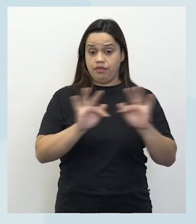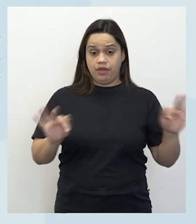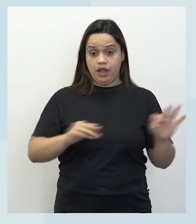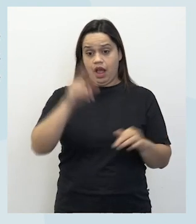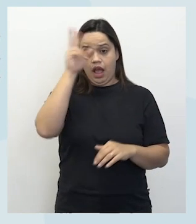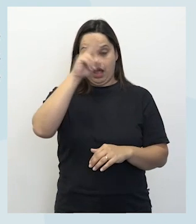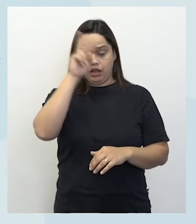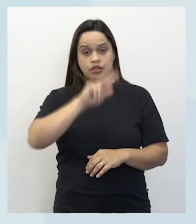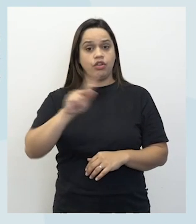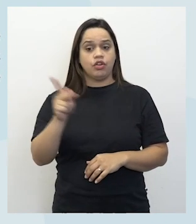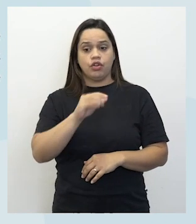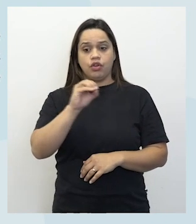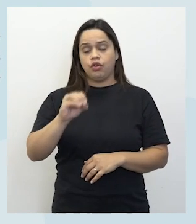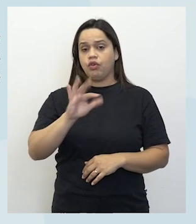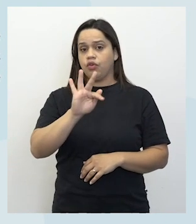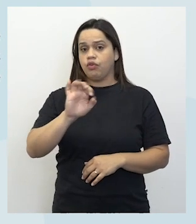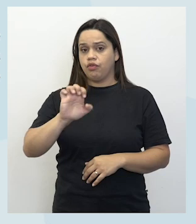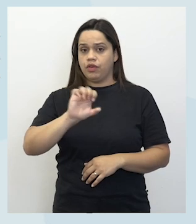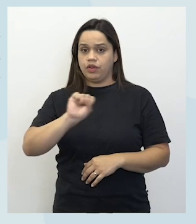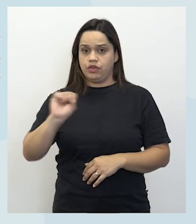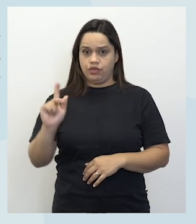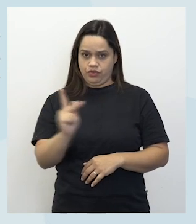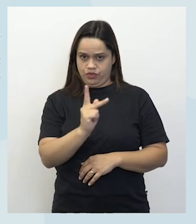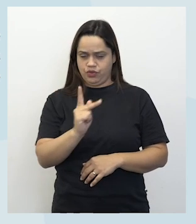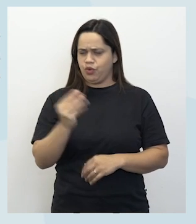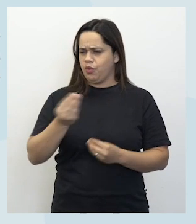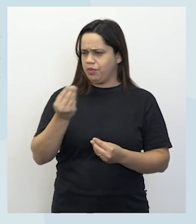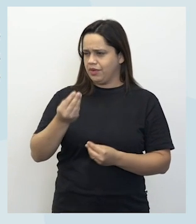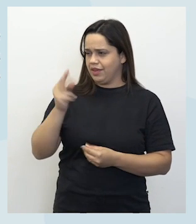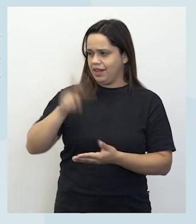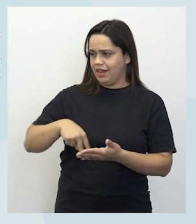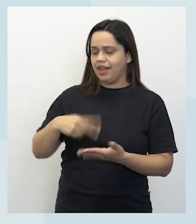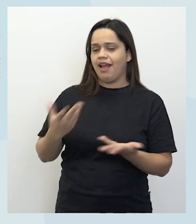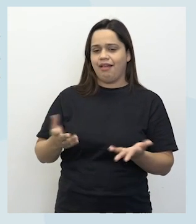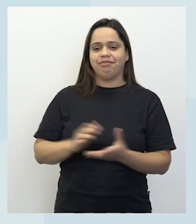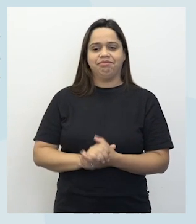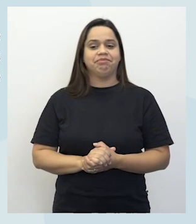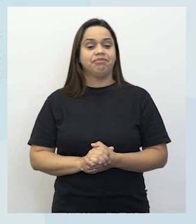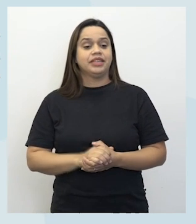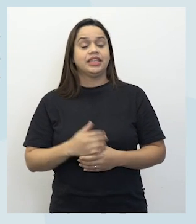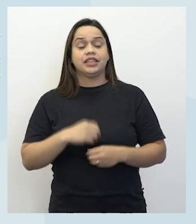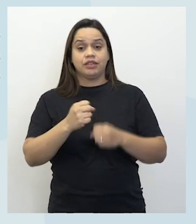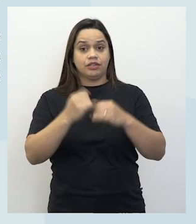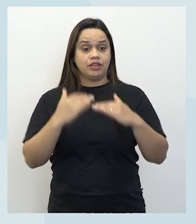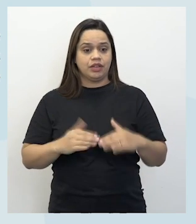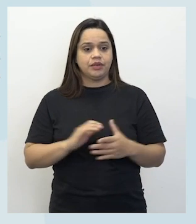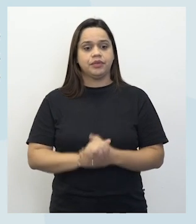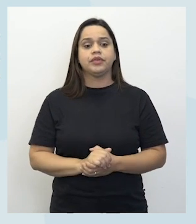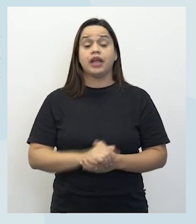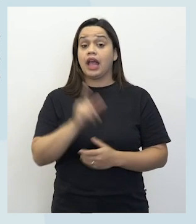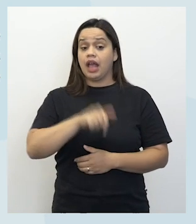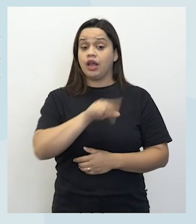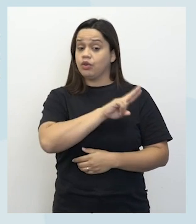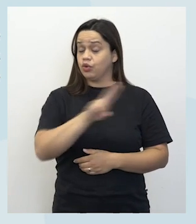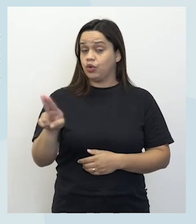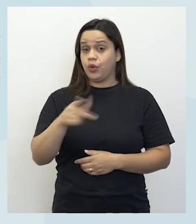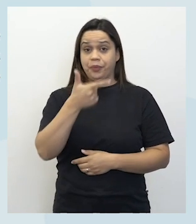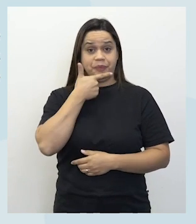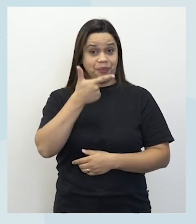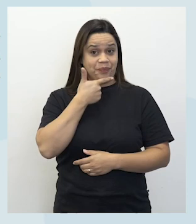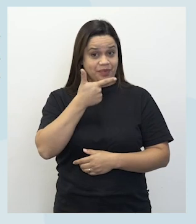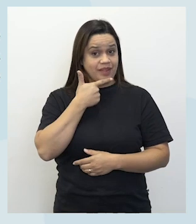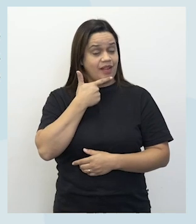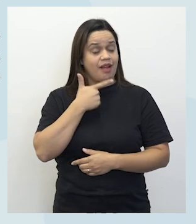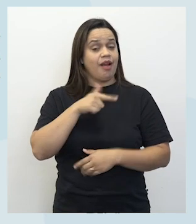Rofesh. Como é que é? Rofesh. Ah, Rofesh, ok. Transcrita abaixo. Rofesh é o nome de uma simpática